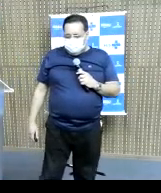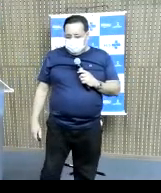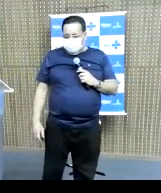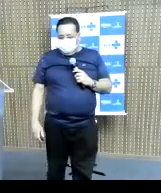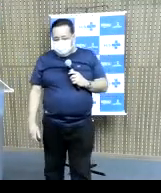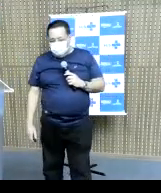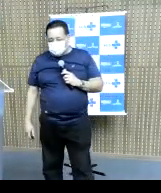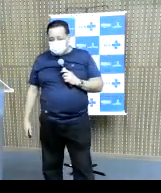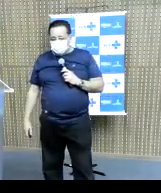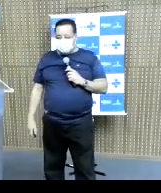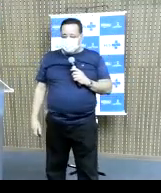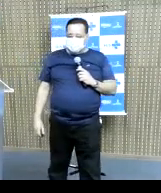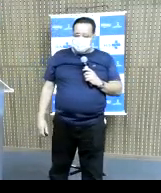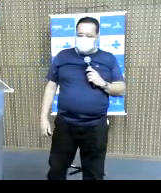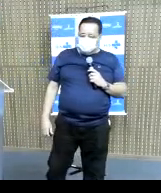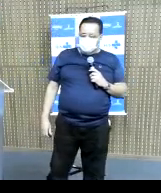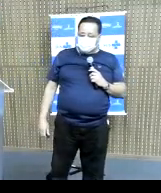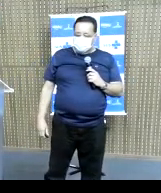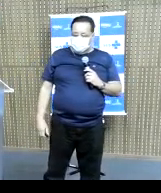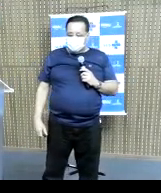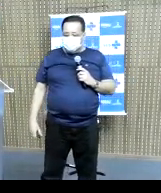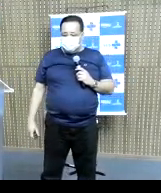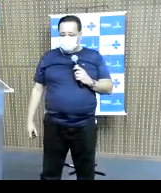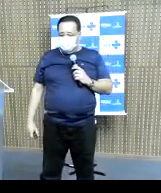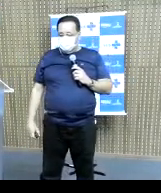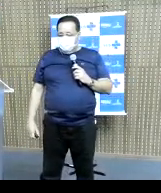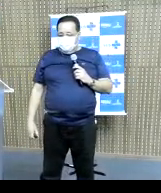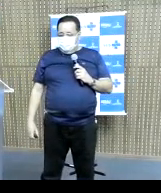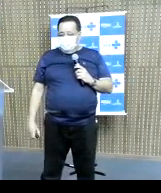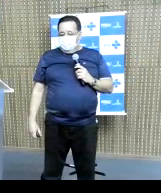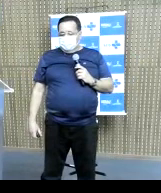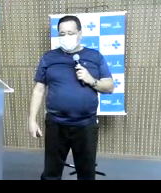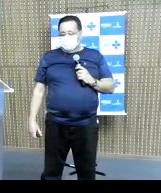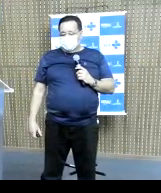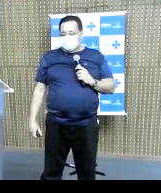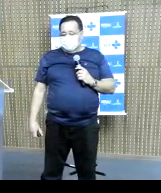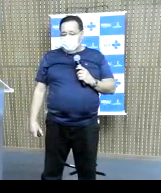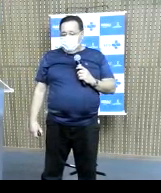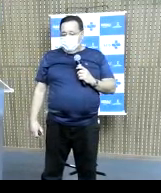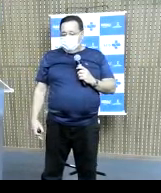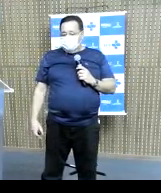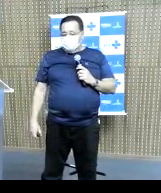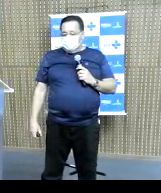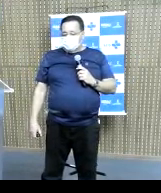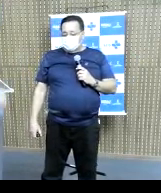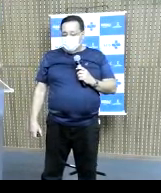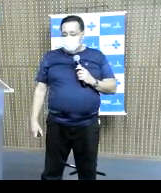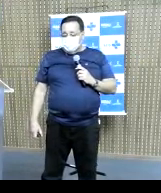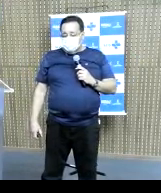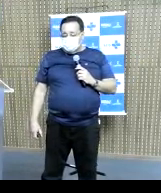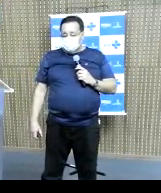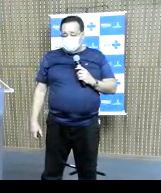Essa aqui é a nossa frente da nossa unidade, né? Nós temos 26